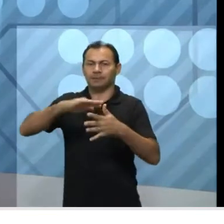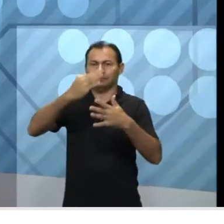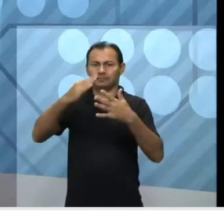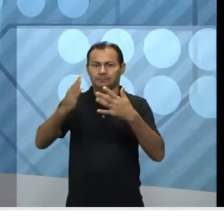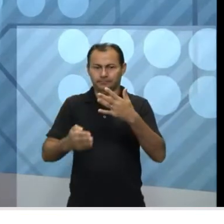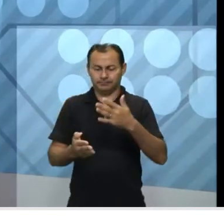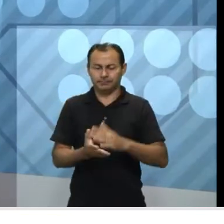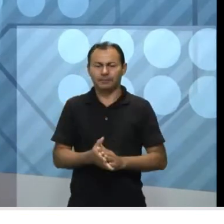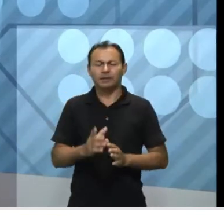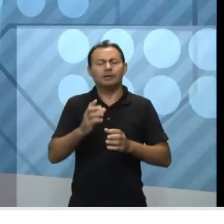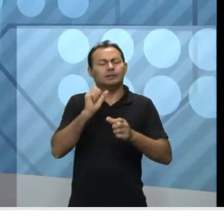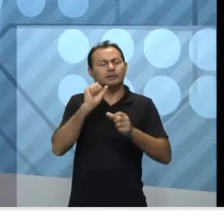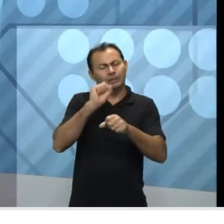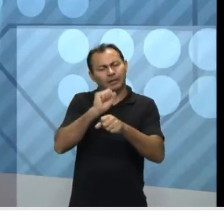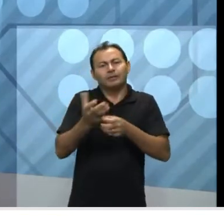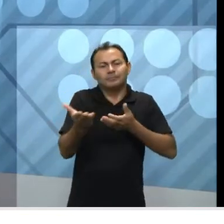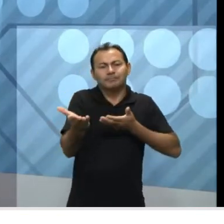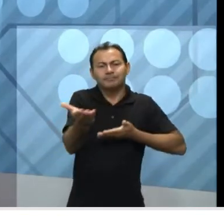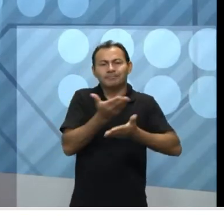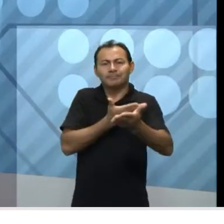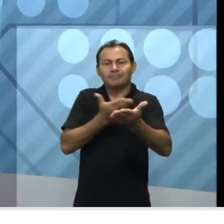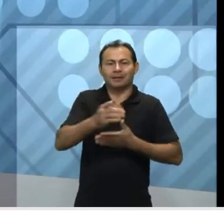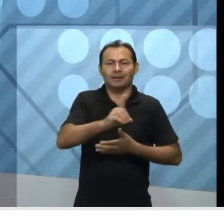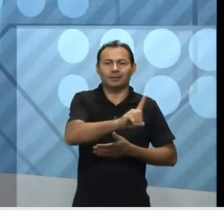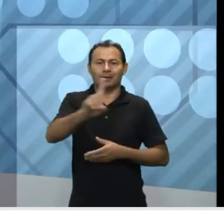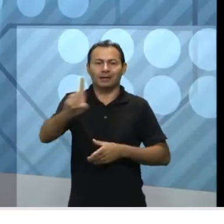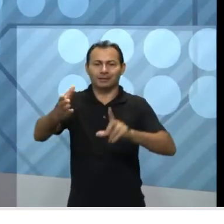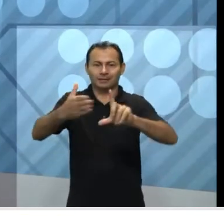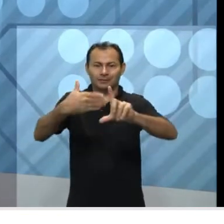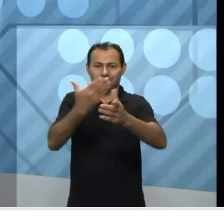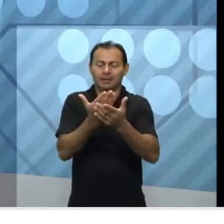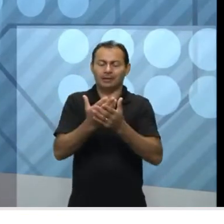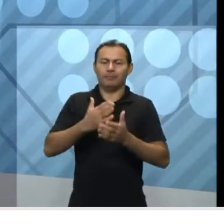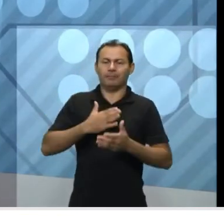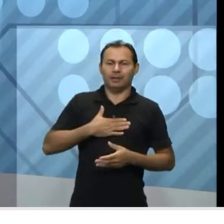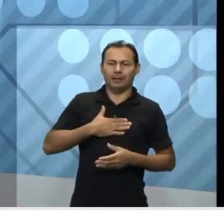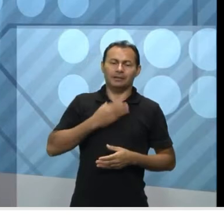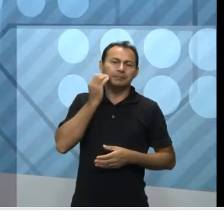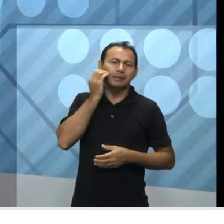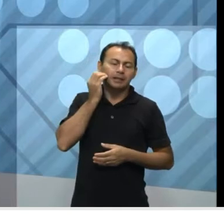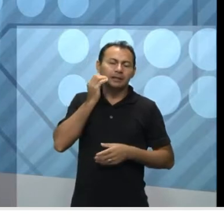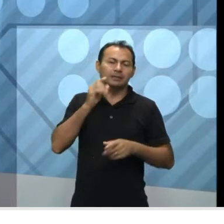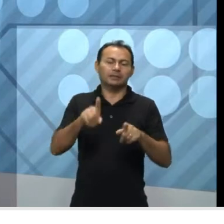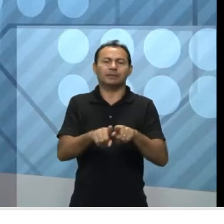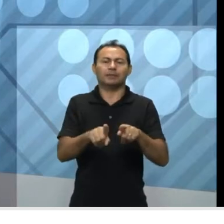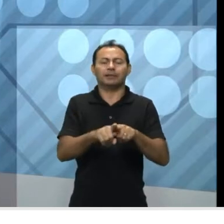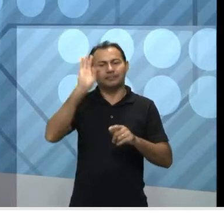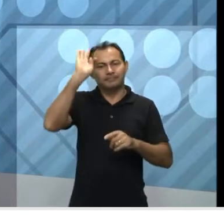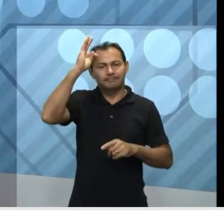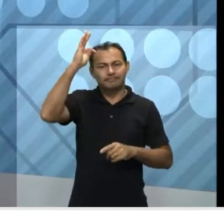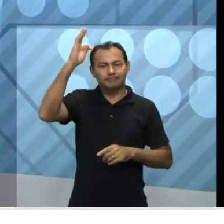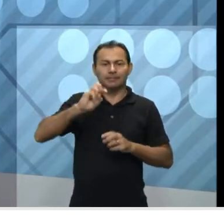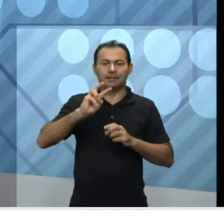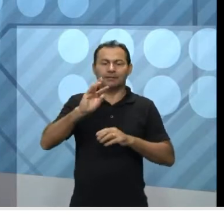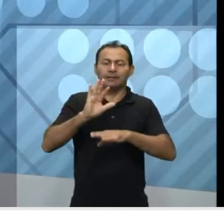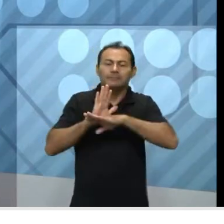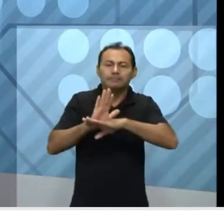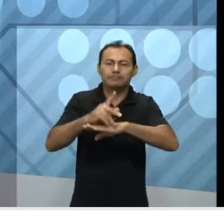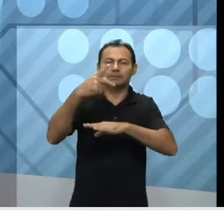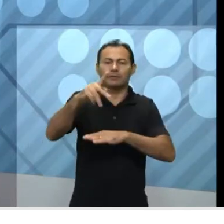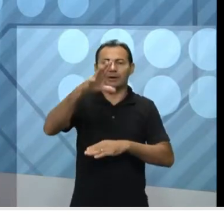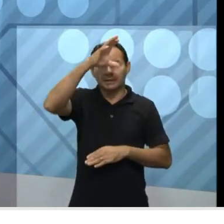Eu espero que possamos fazer algumas trocas durante as nossas aulas, da minha experiência e também nosso aporte teórico, e que isso venha contribuir